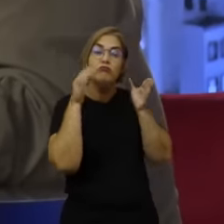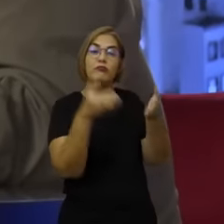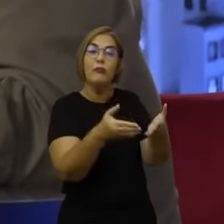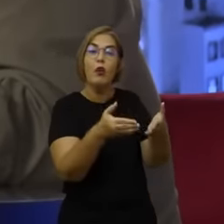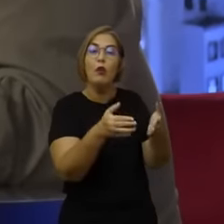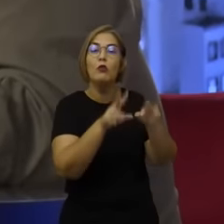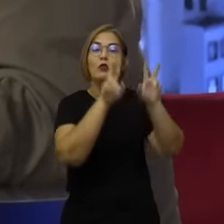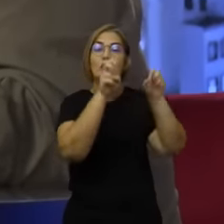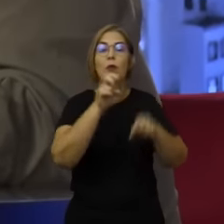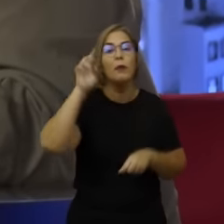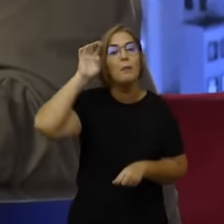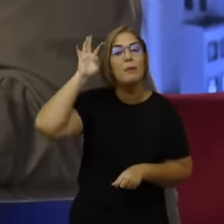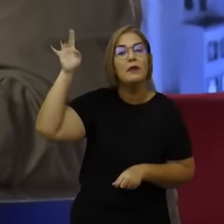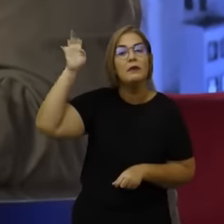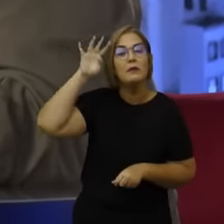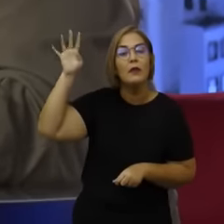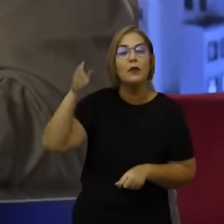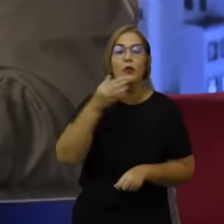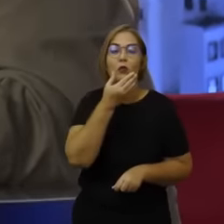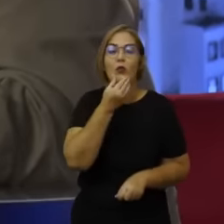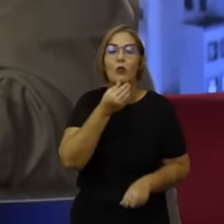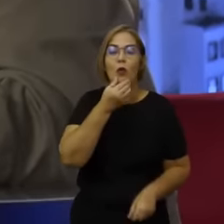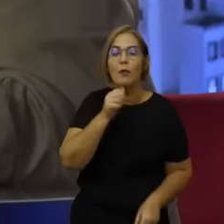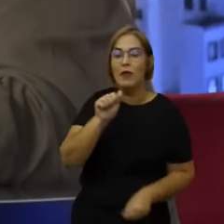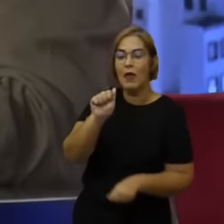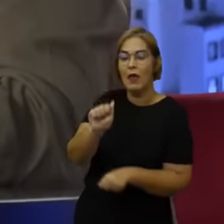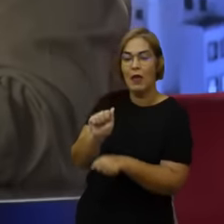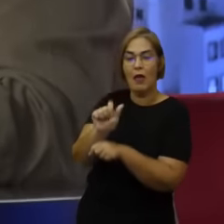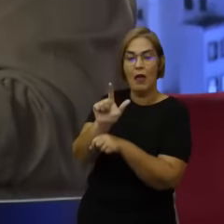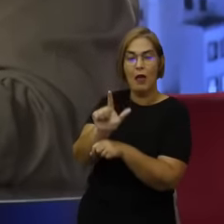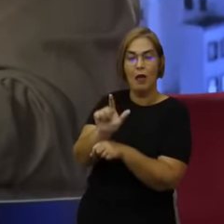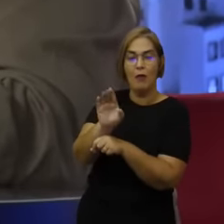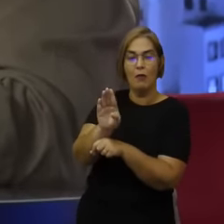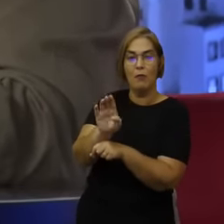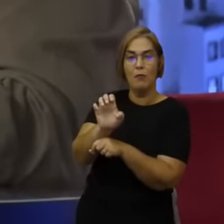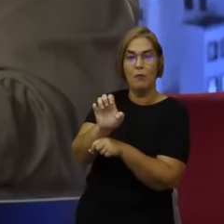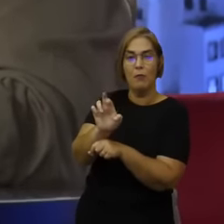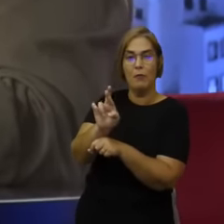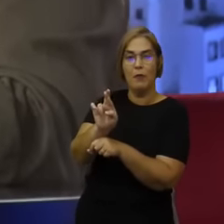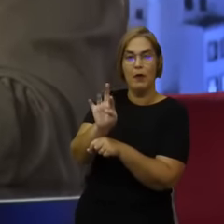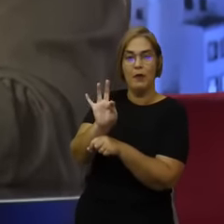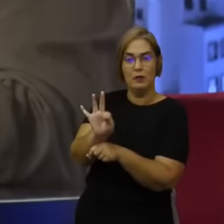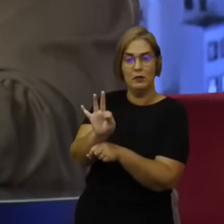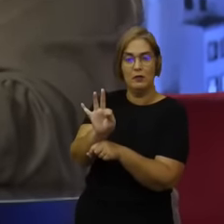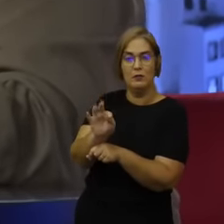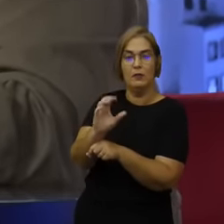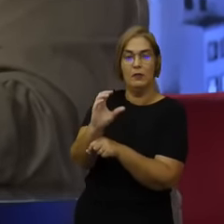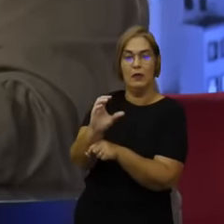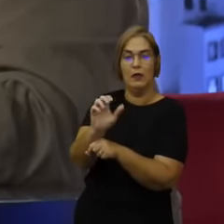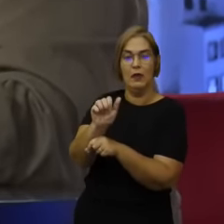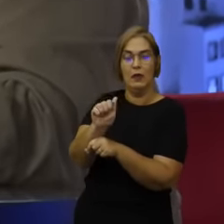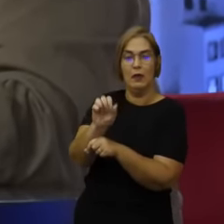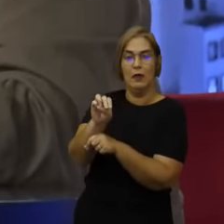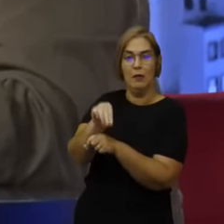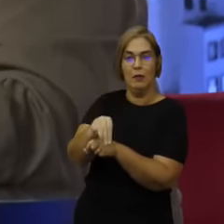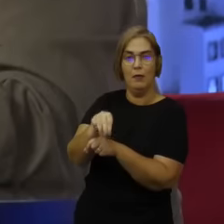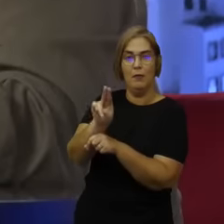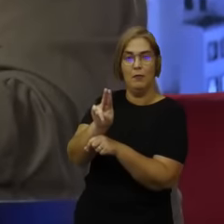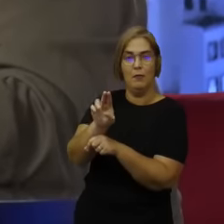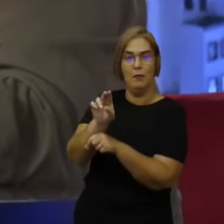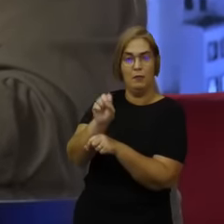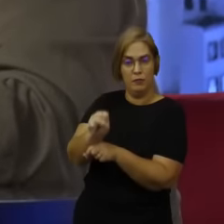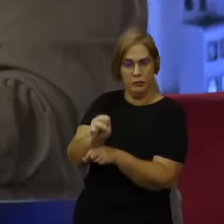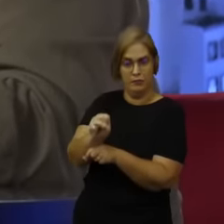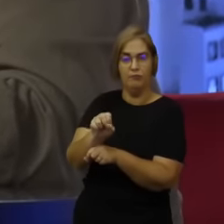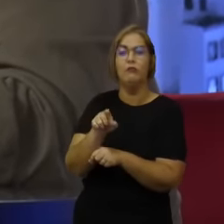pensamento de Albert Cami, Cami, que está ligado ao que normalmente é associado ao